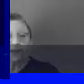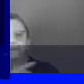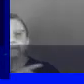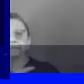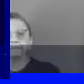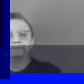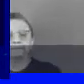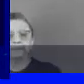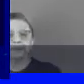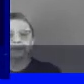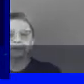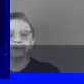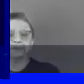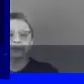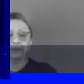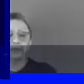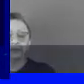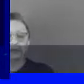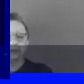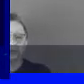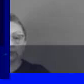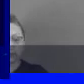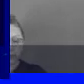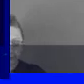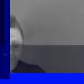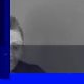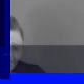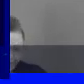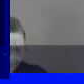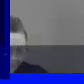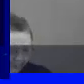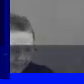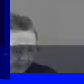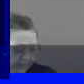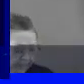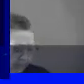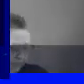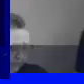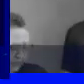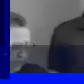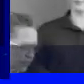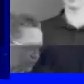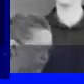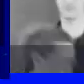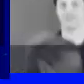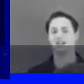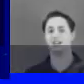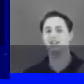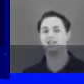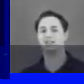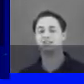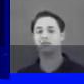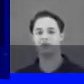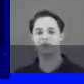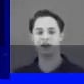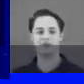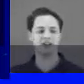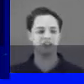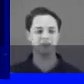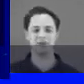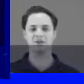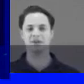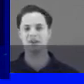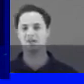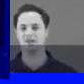e ressaltou que há muito a ser feito. O deputado pediu a Pacheco que redobre os esforços para cuidar do